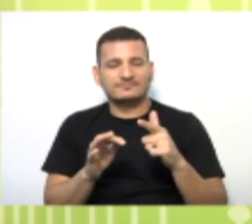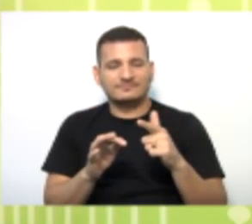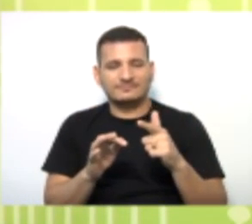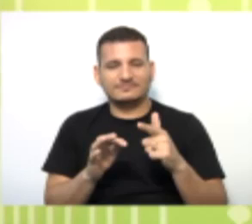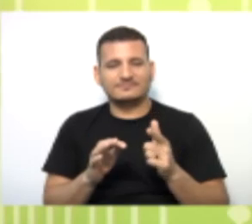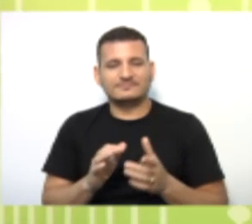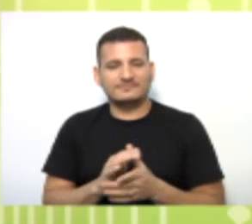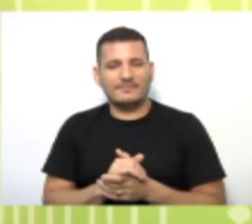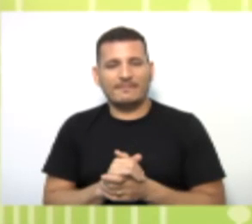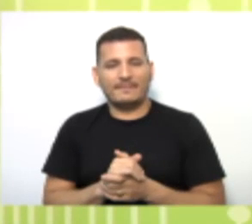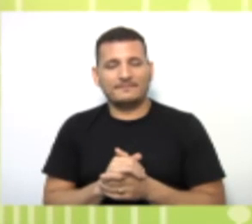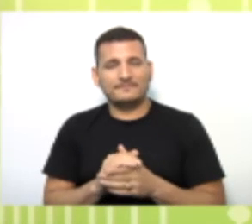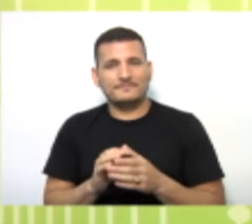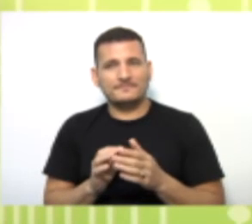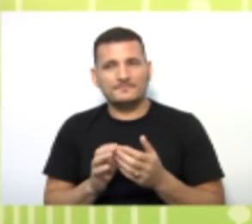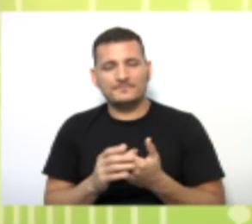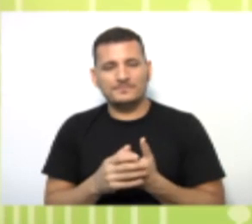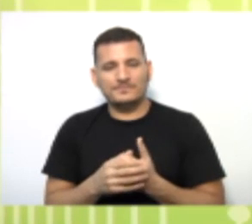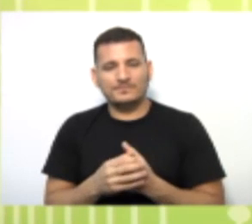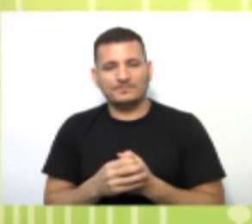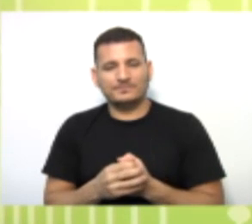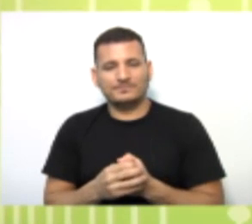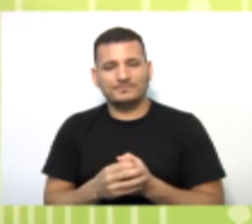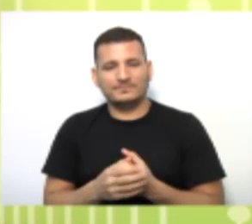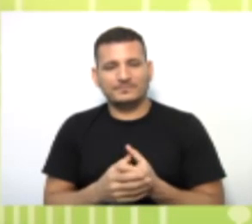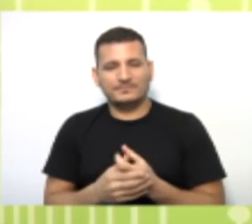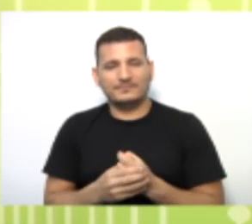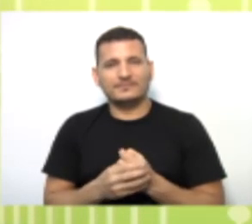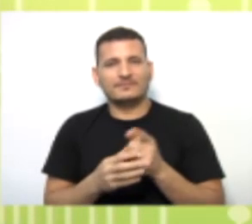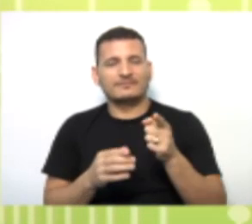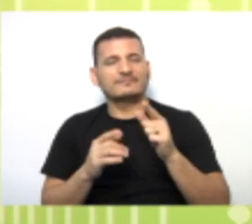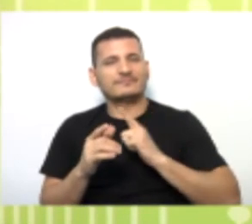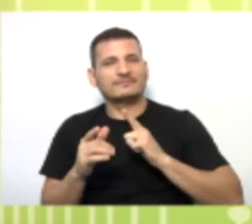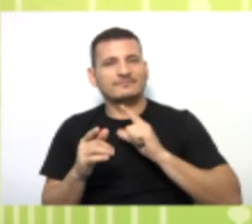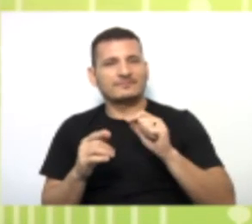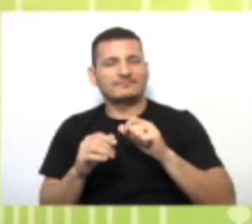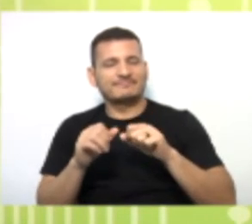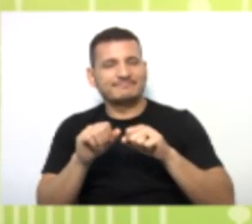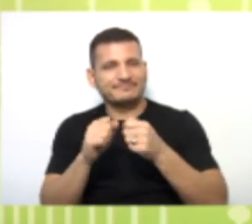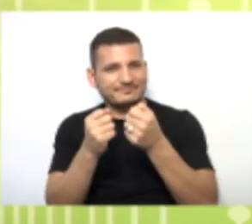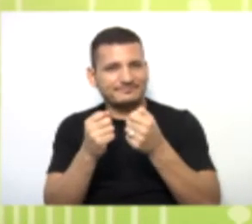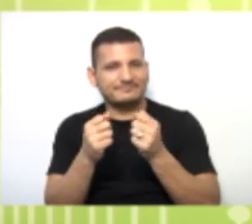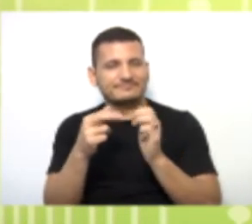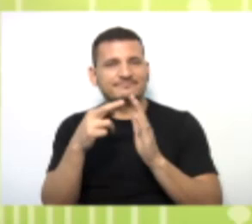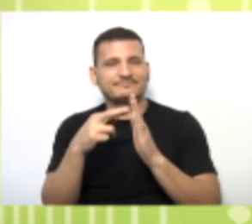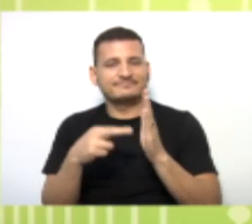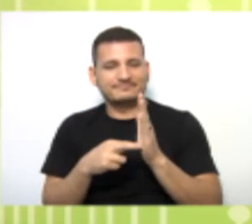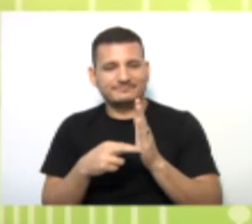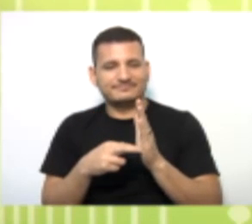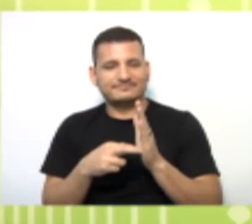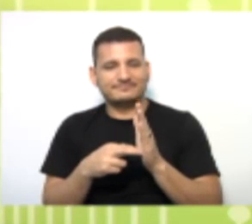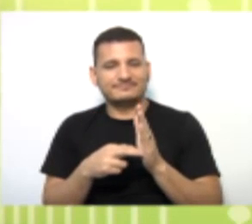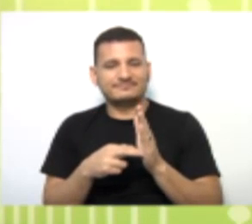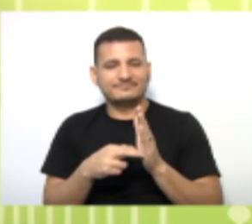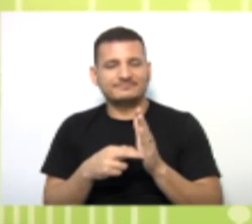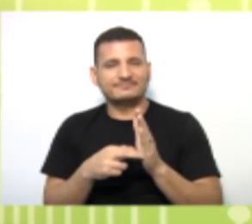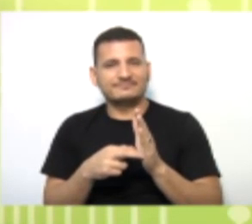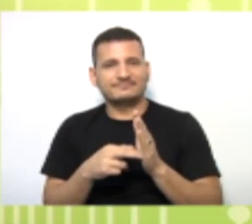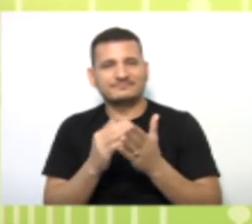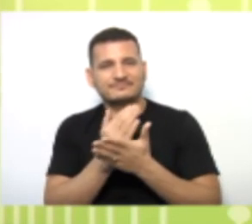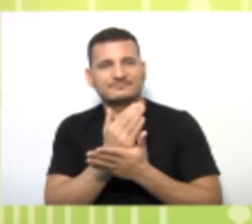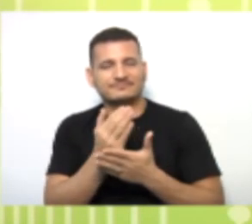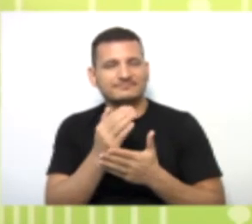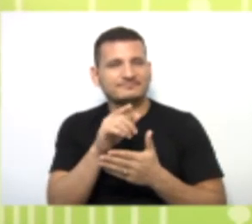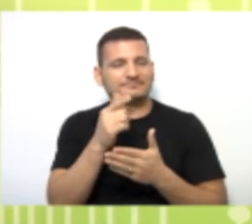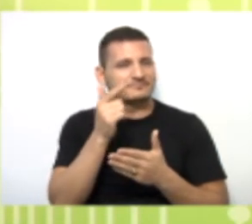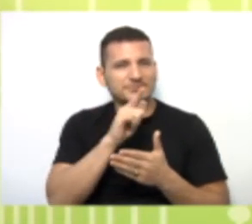dessa forma. E isso, houve uma quebra de protocolo, tá? E teve uma questãozinha que você não conseguiu